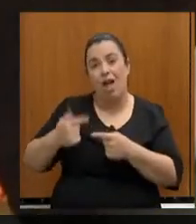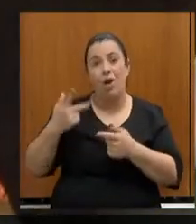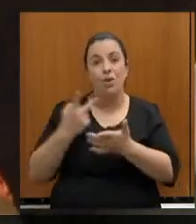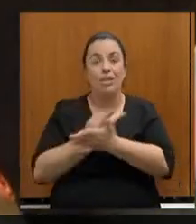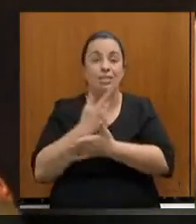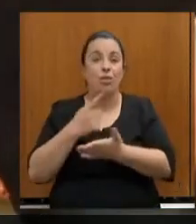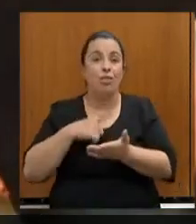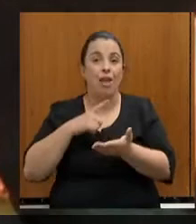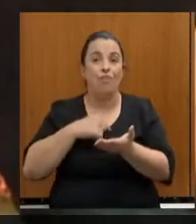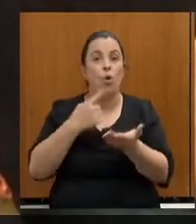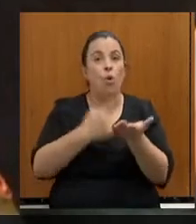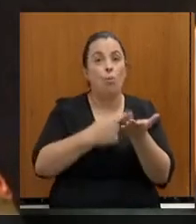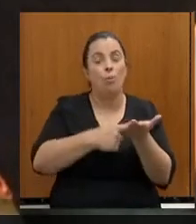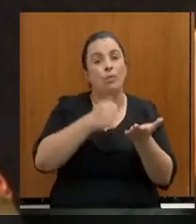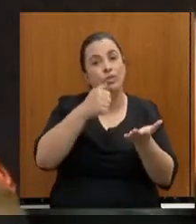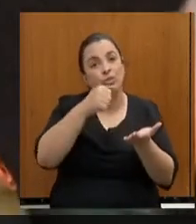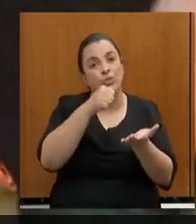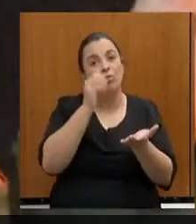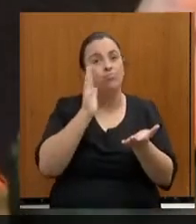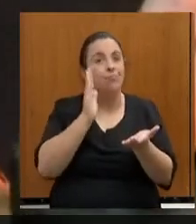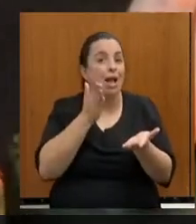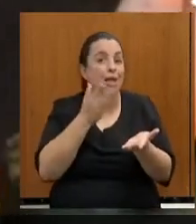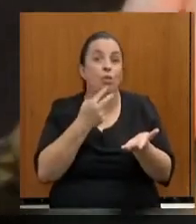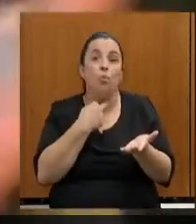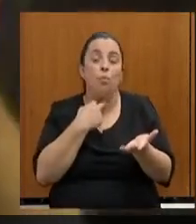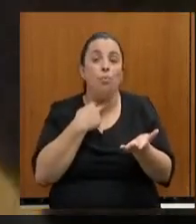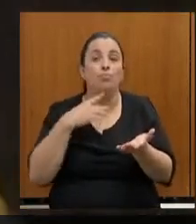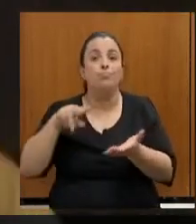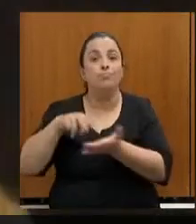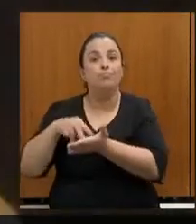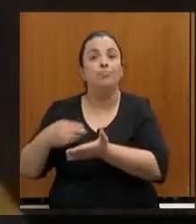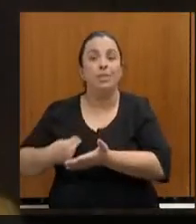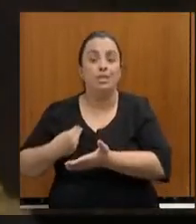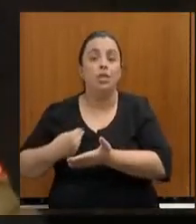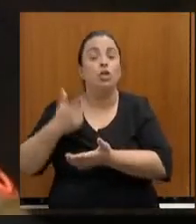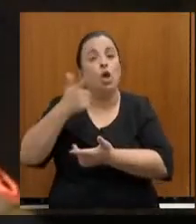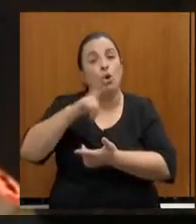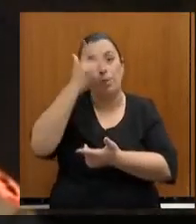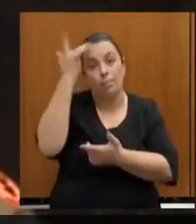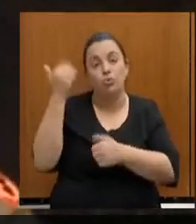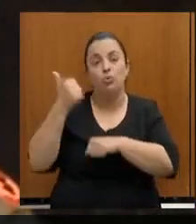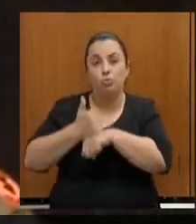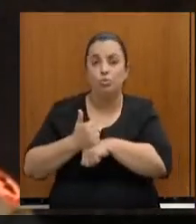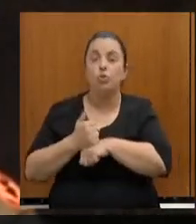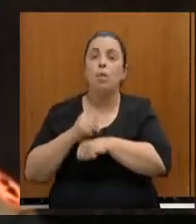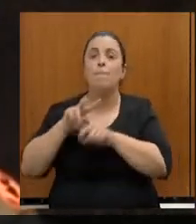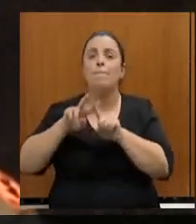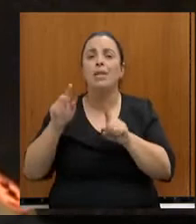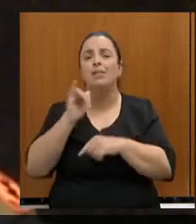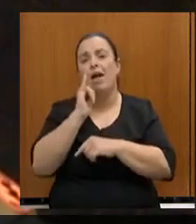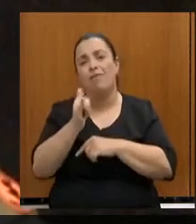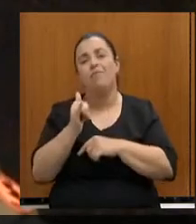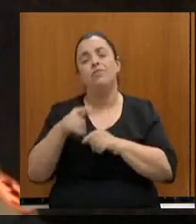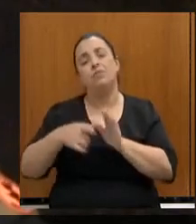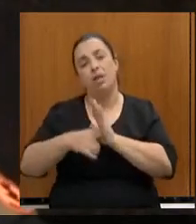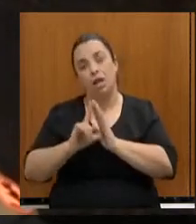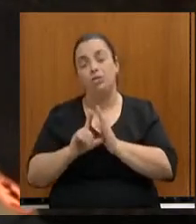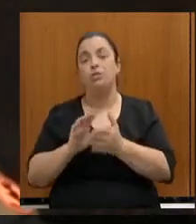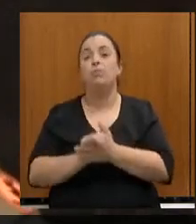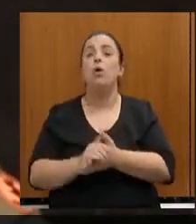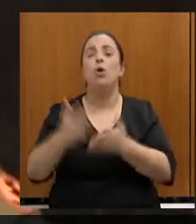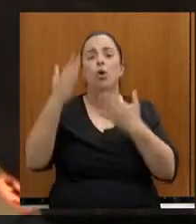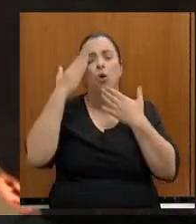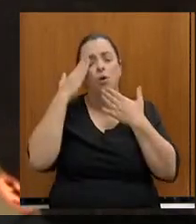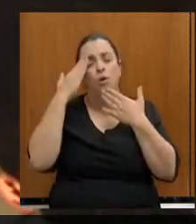evento mas aí alguém a substituir a dirigir entrega a mente comunicado a vossa tem um abraço a todos muito